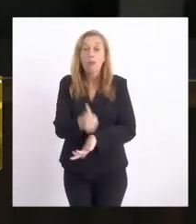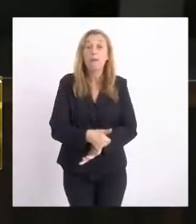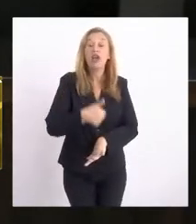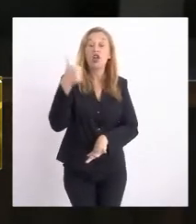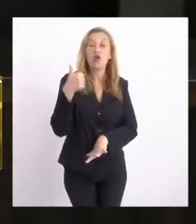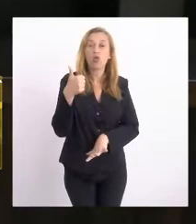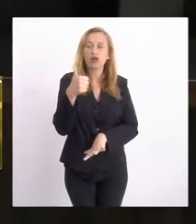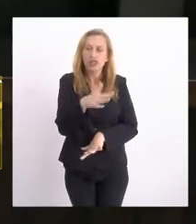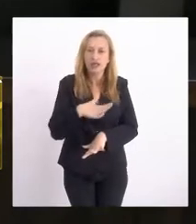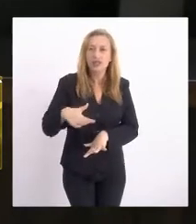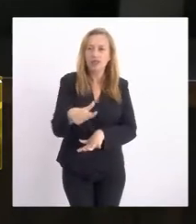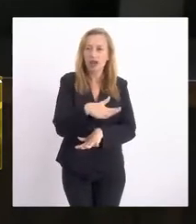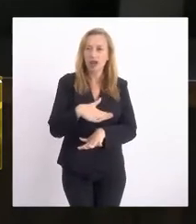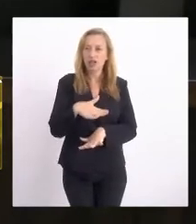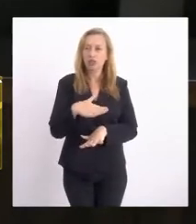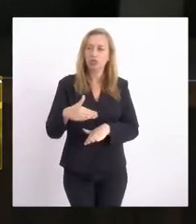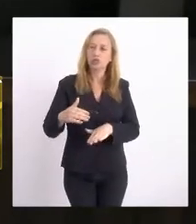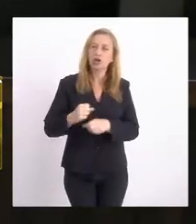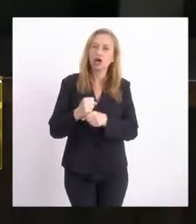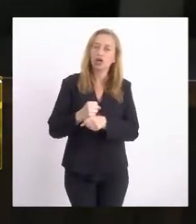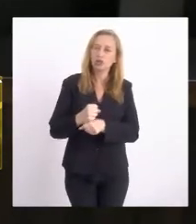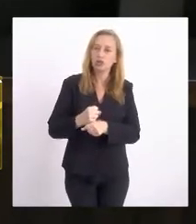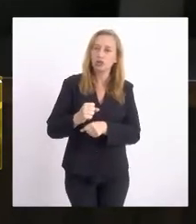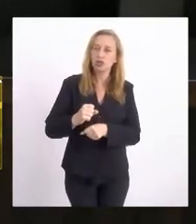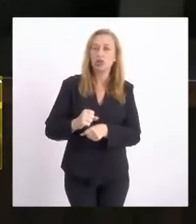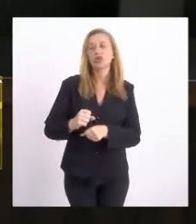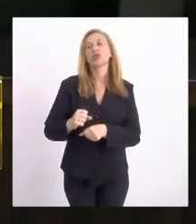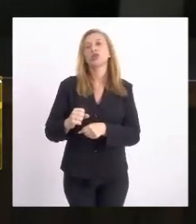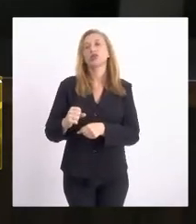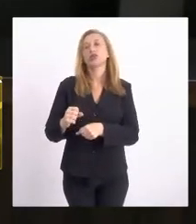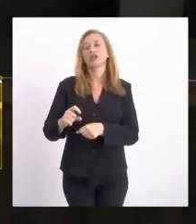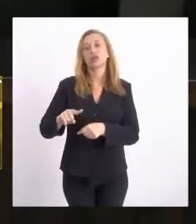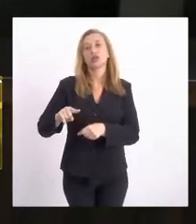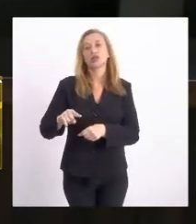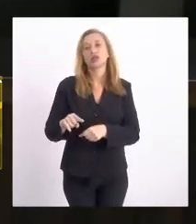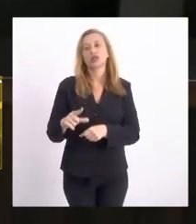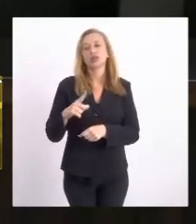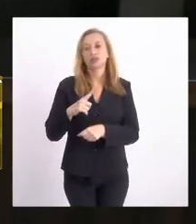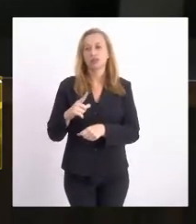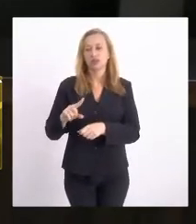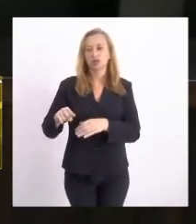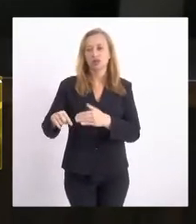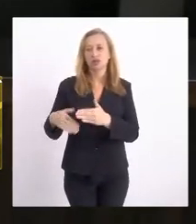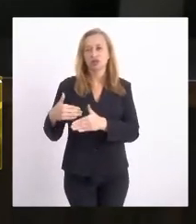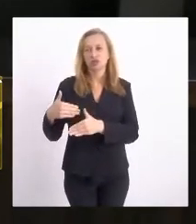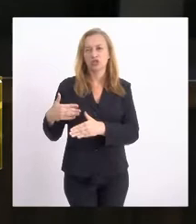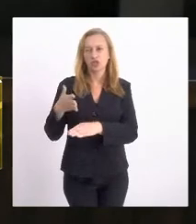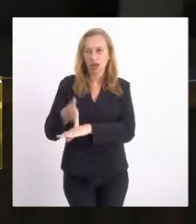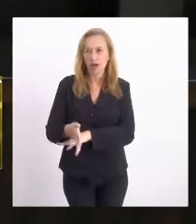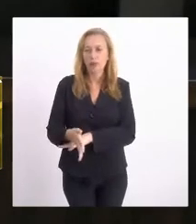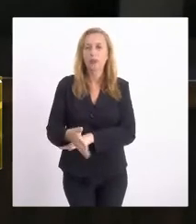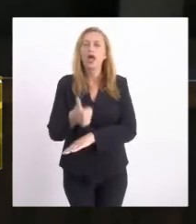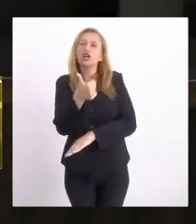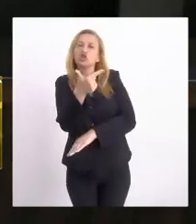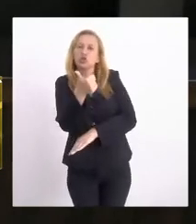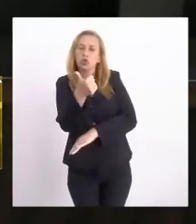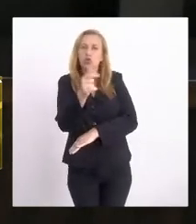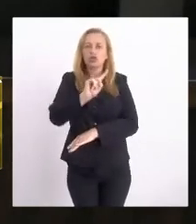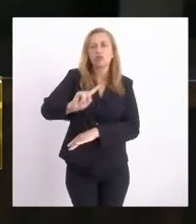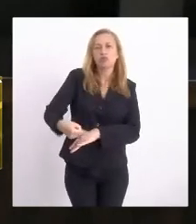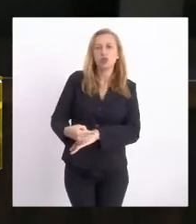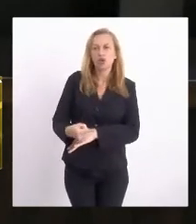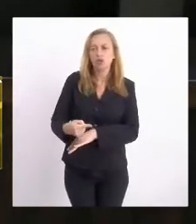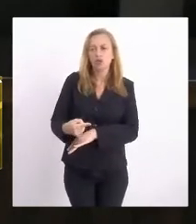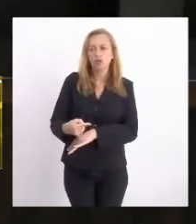melhora deste cenário nos próximos anos tem-se como meta atingir 12 milhões de